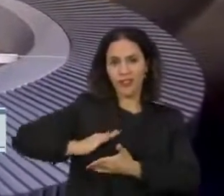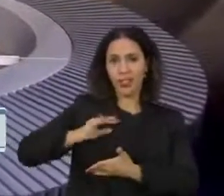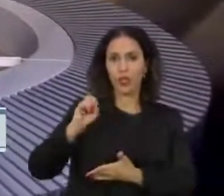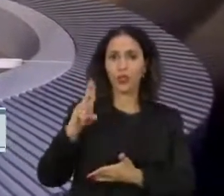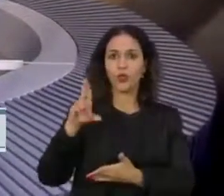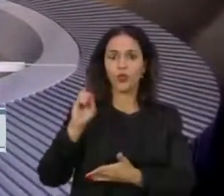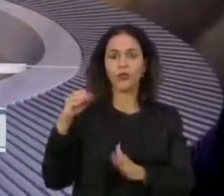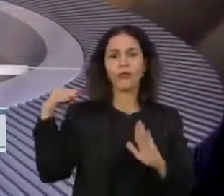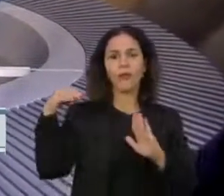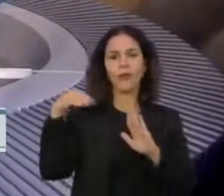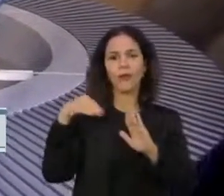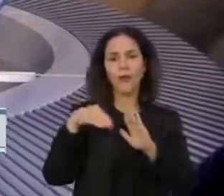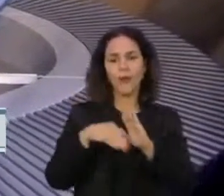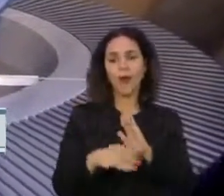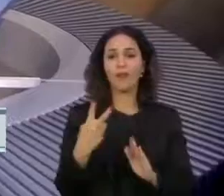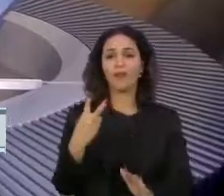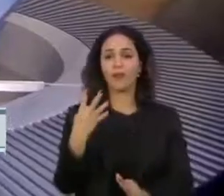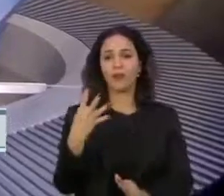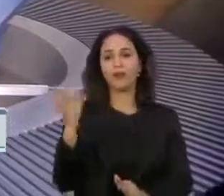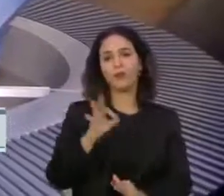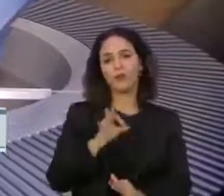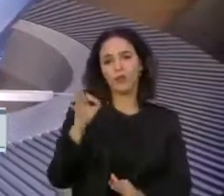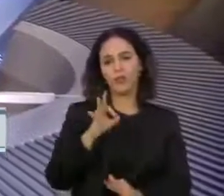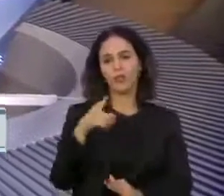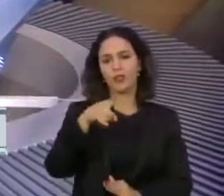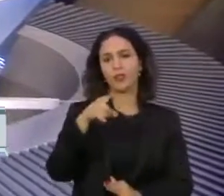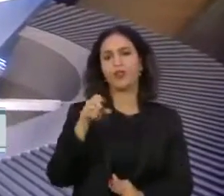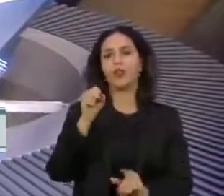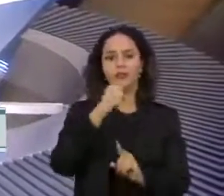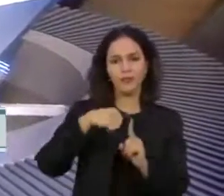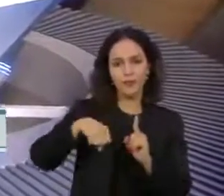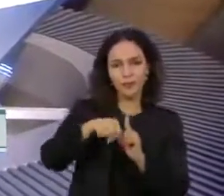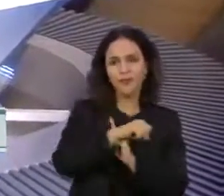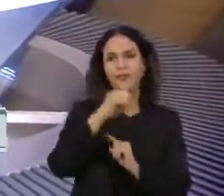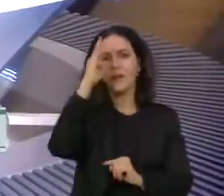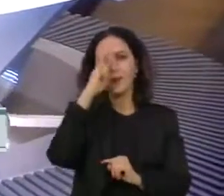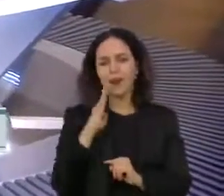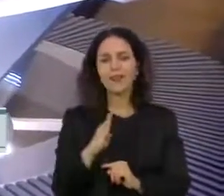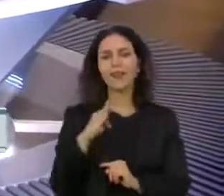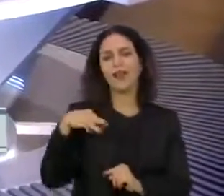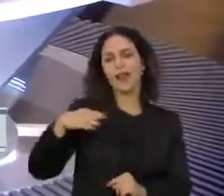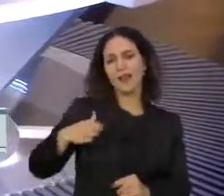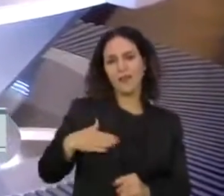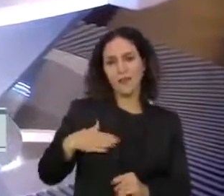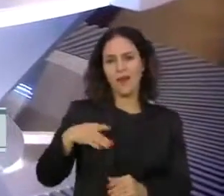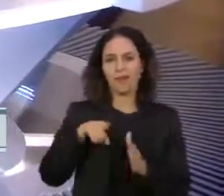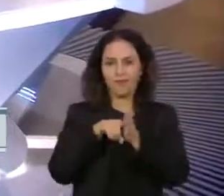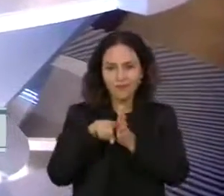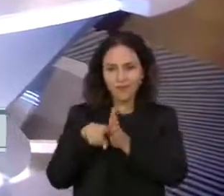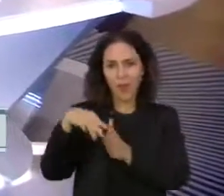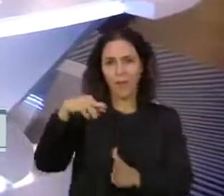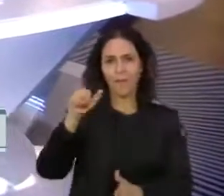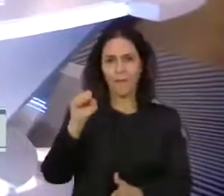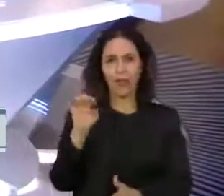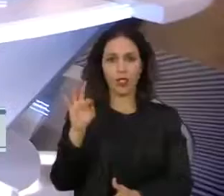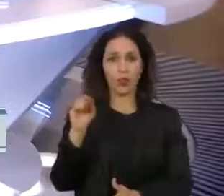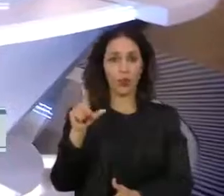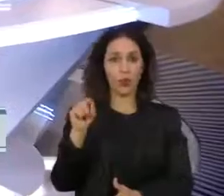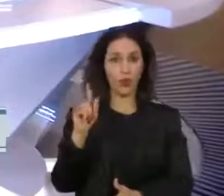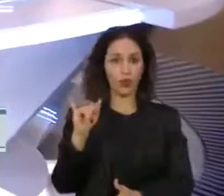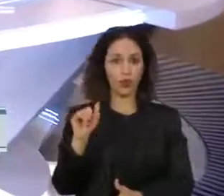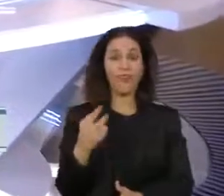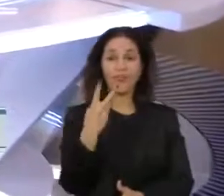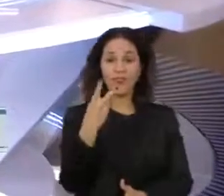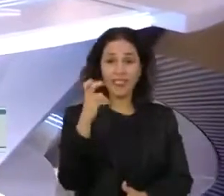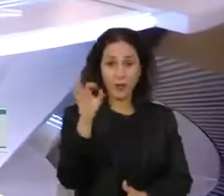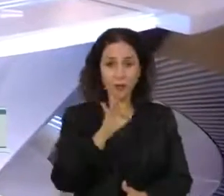teve queda de 24%, segundo a Sociedade Brasileira de Mastologia. 25% dos casos são diagnosticados